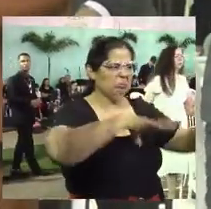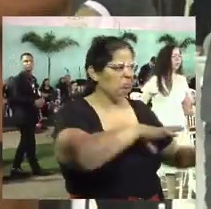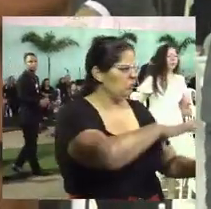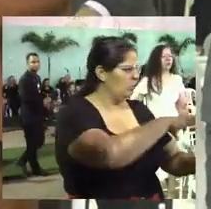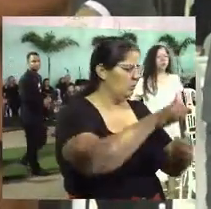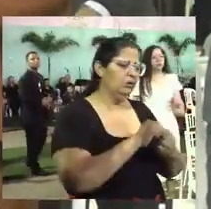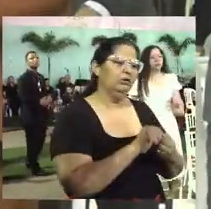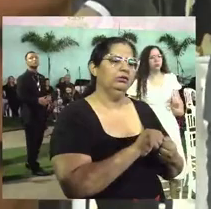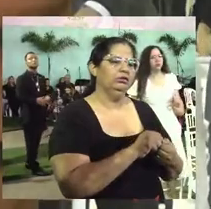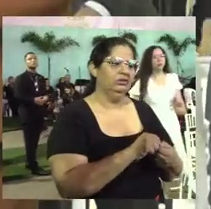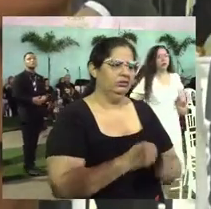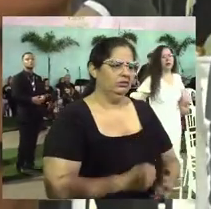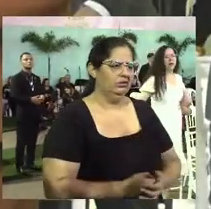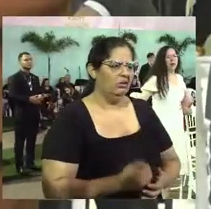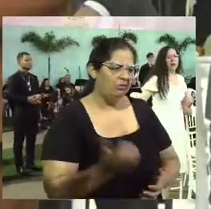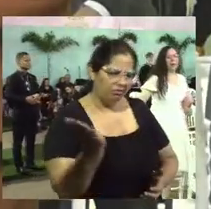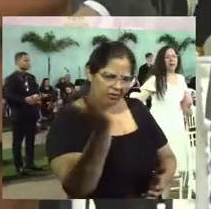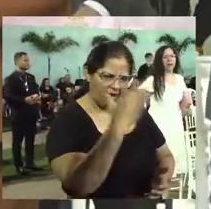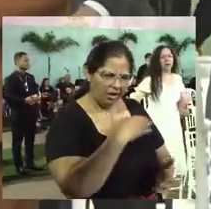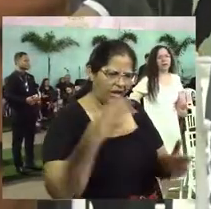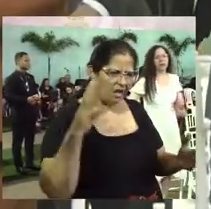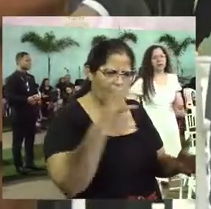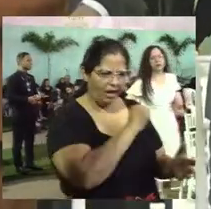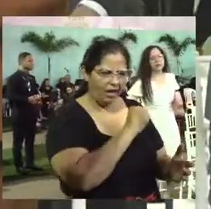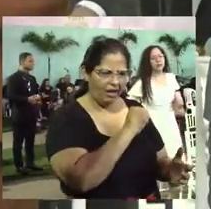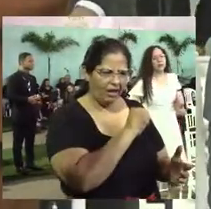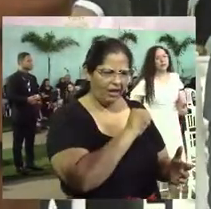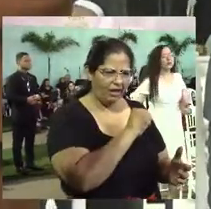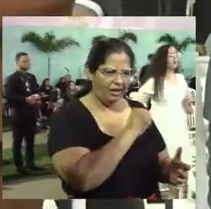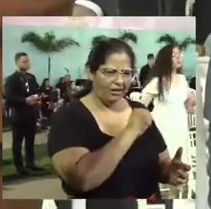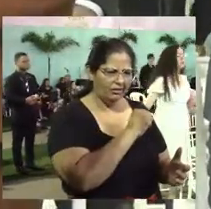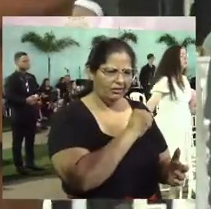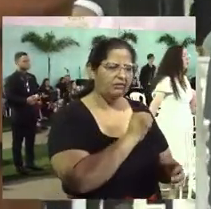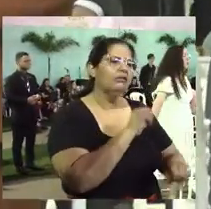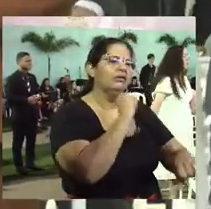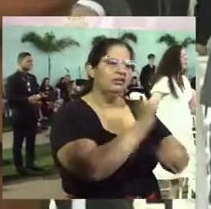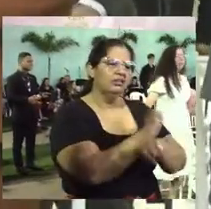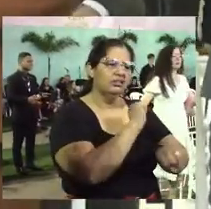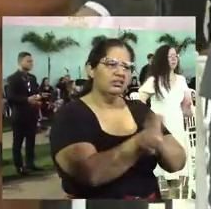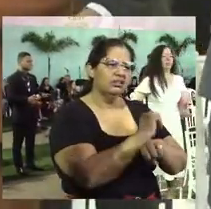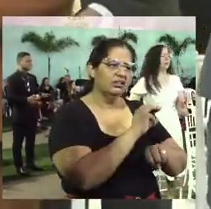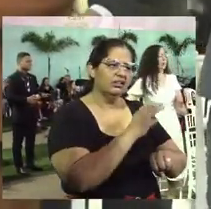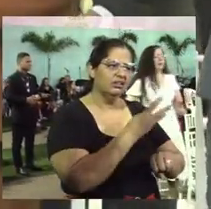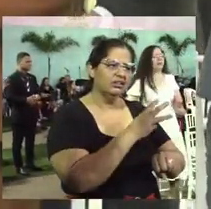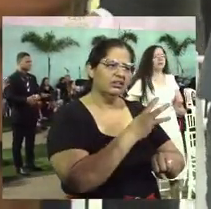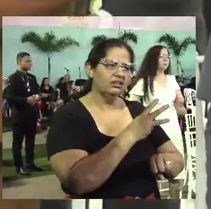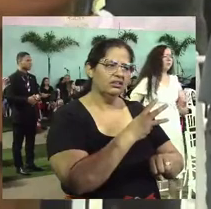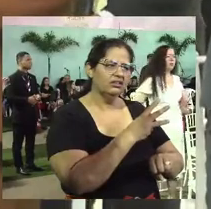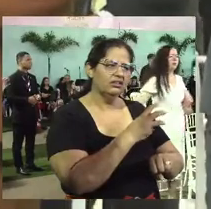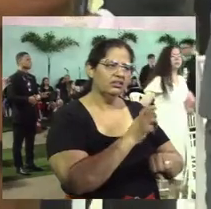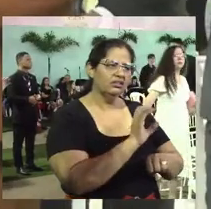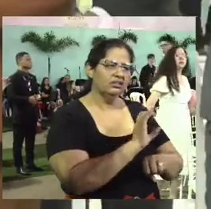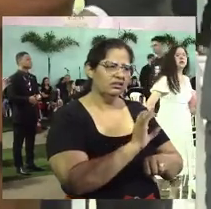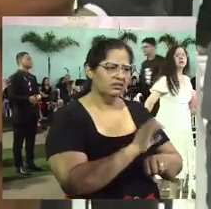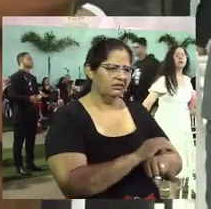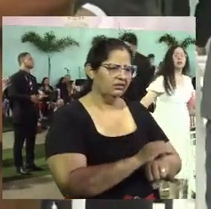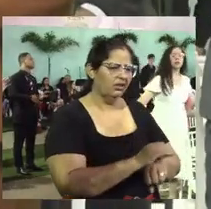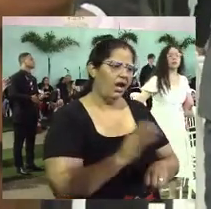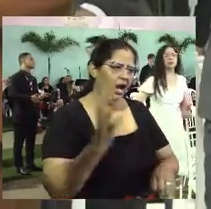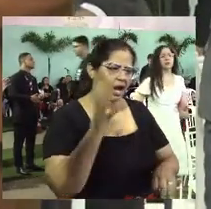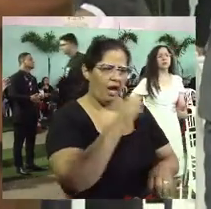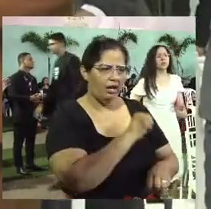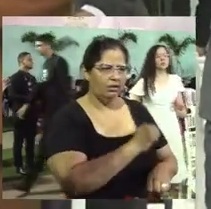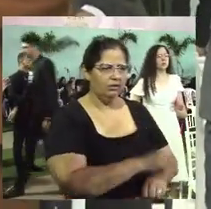levante-se tem-se alastrado corra venha eu vou esperar 30 segundos corra rímel